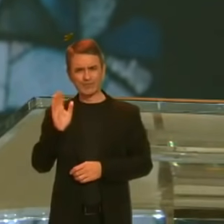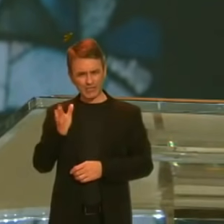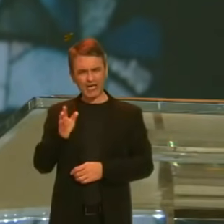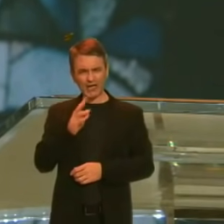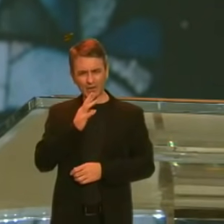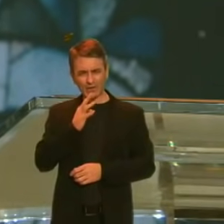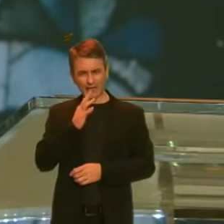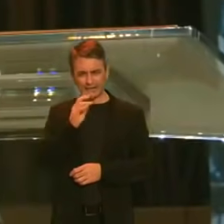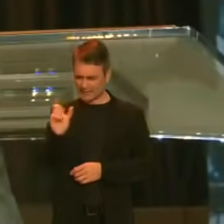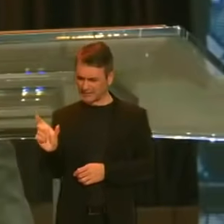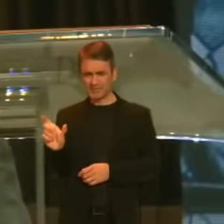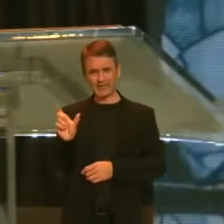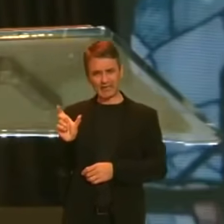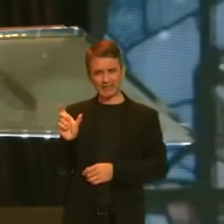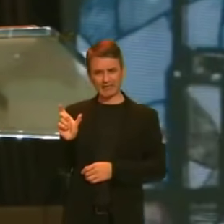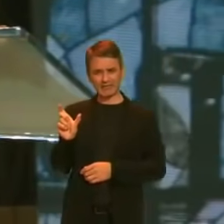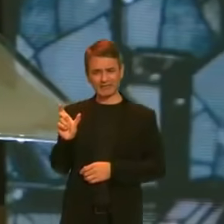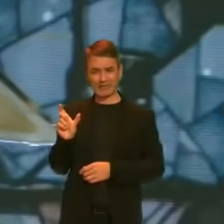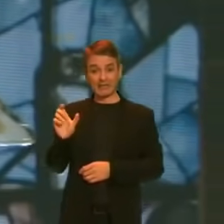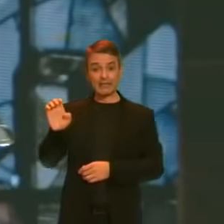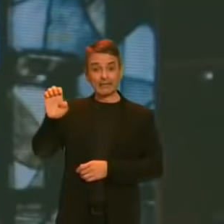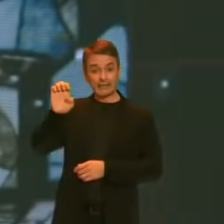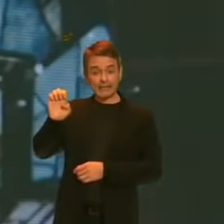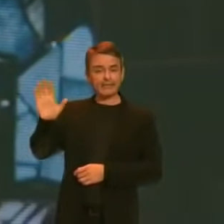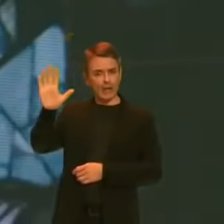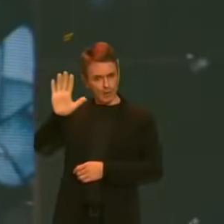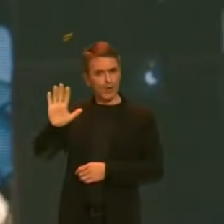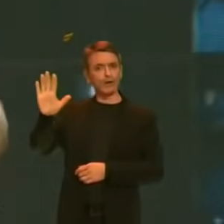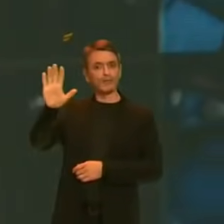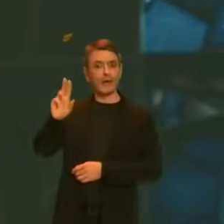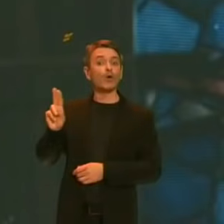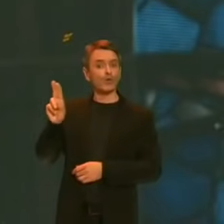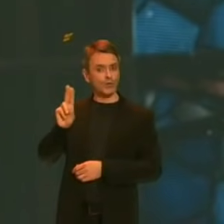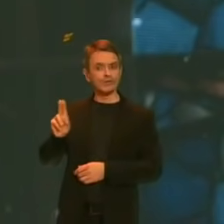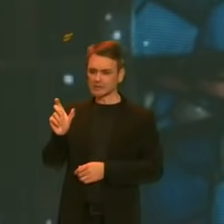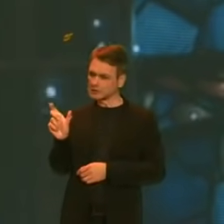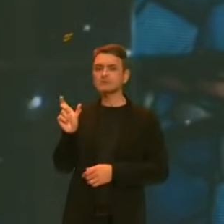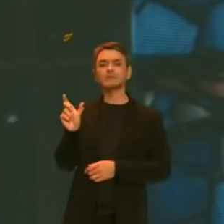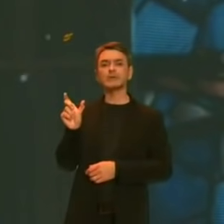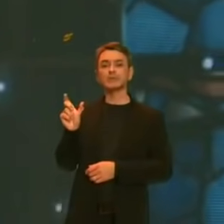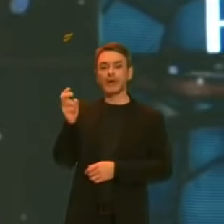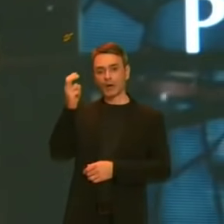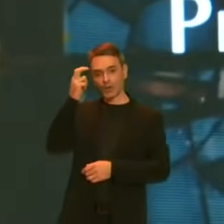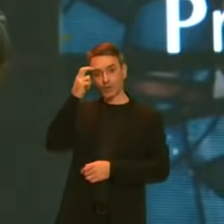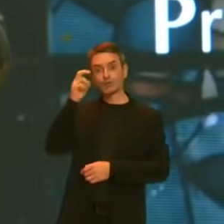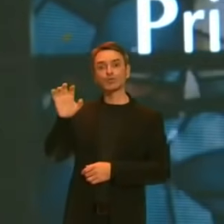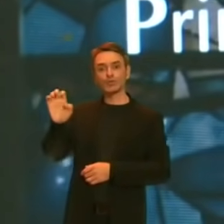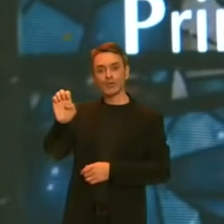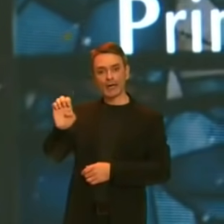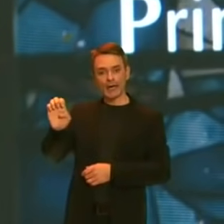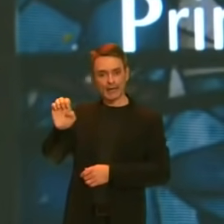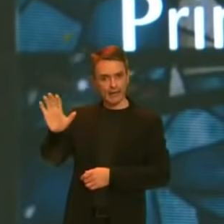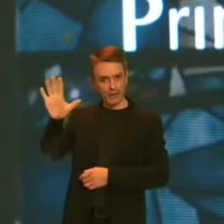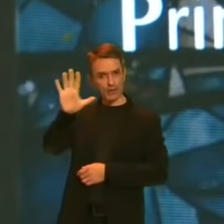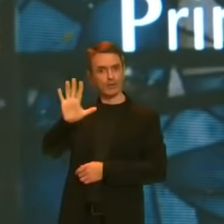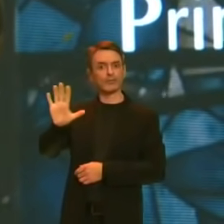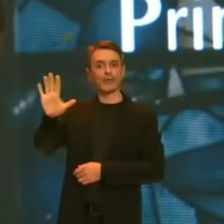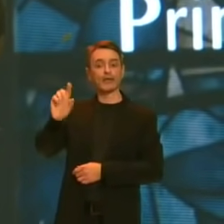Esse é o termo que se usa na Europa. Diz que a cultura europeia hoje é chamada